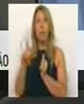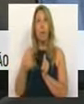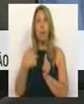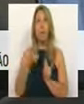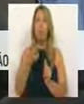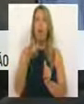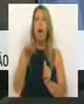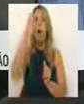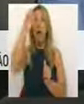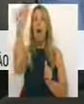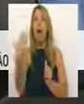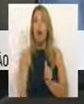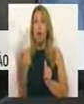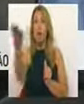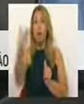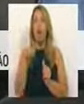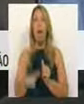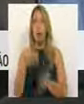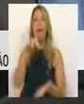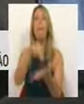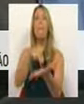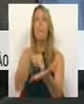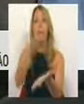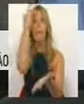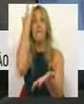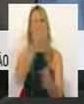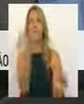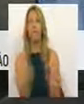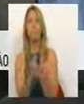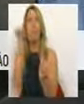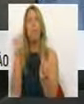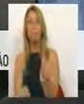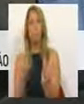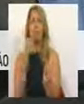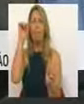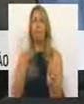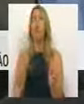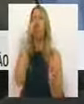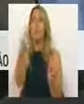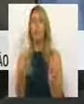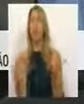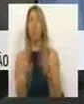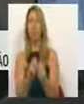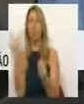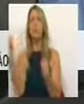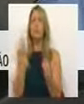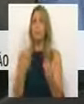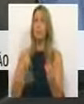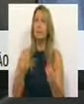estaria, tive facilmente a companhia delas. E prontamente se disseram que sim, estariam e com muito gosto.